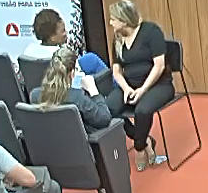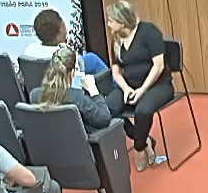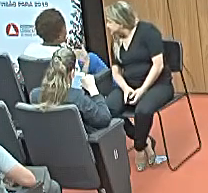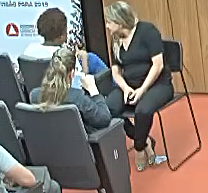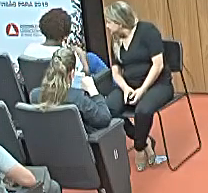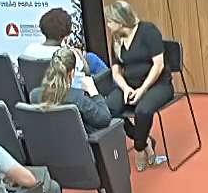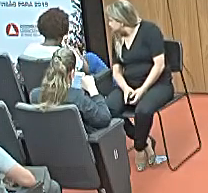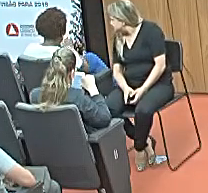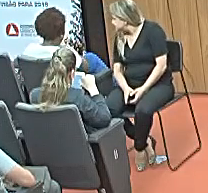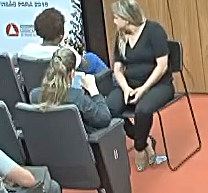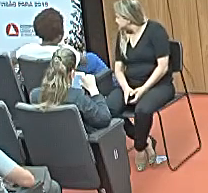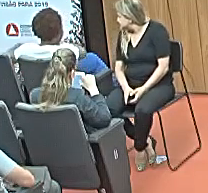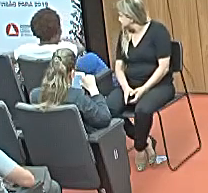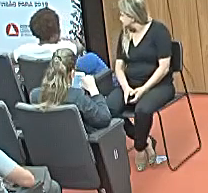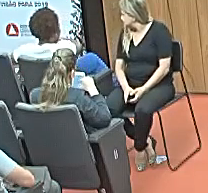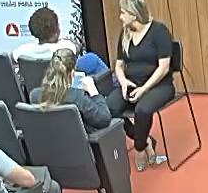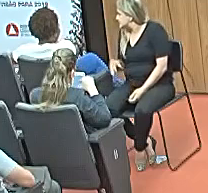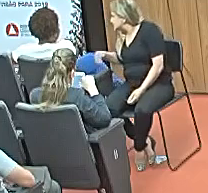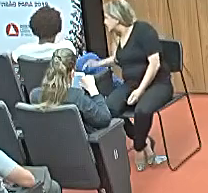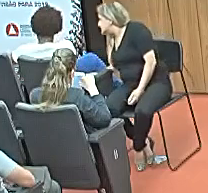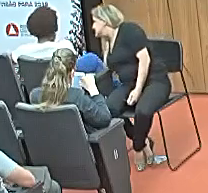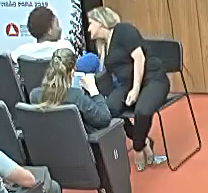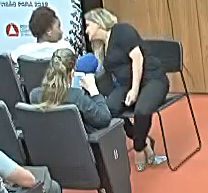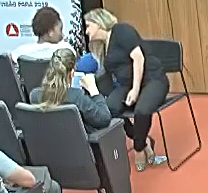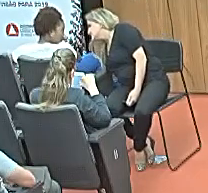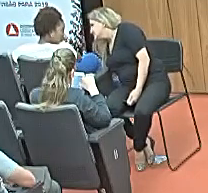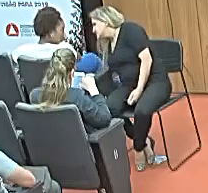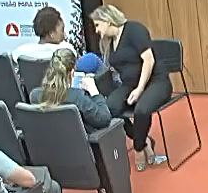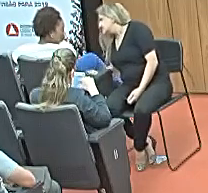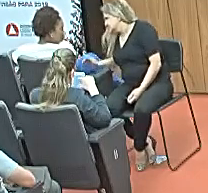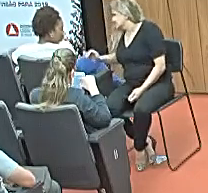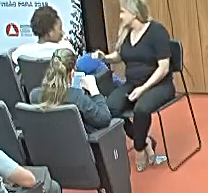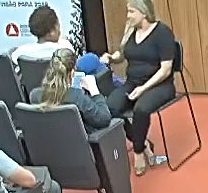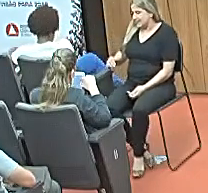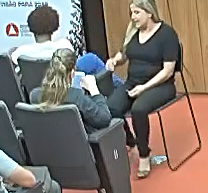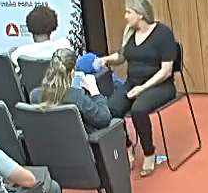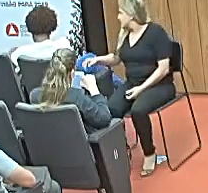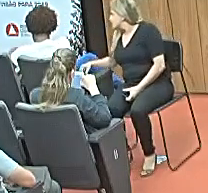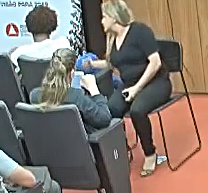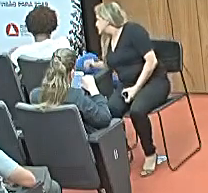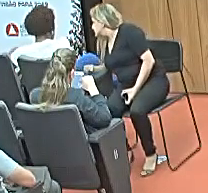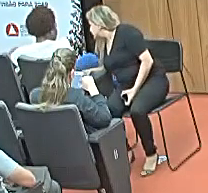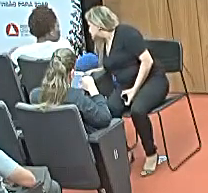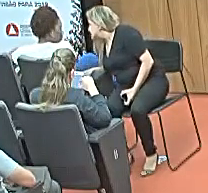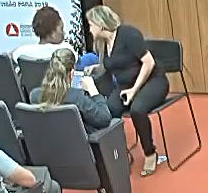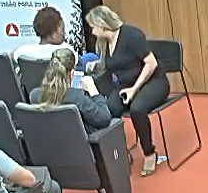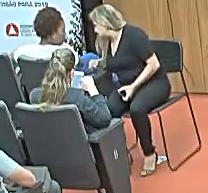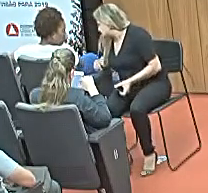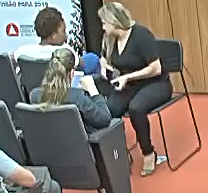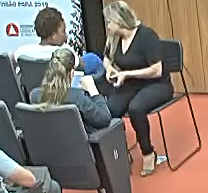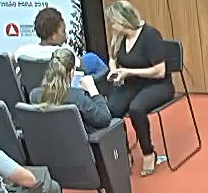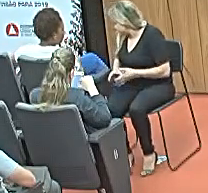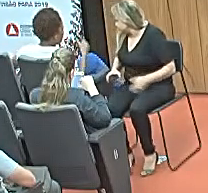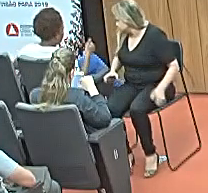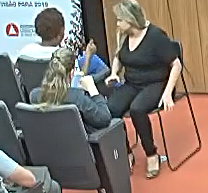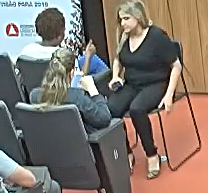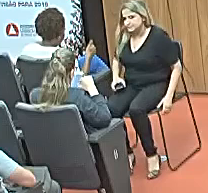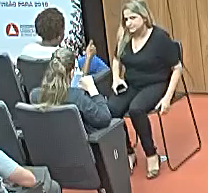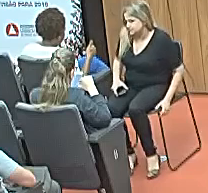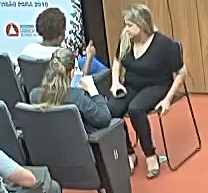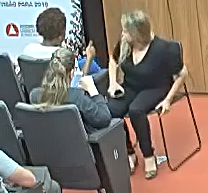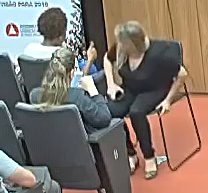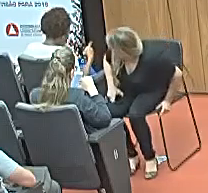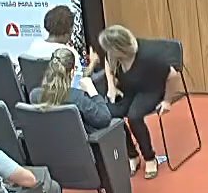cidadã isso se daria através da criação de os comunitários e de projetos comunitários realizar no